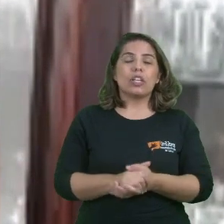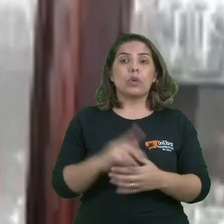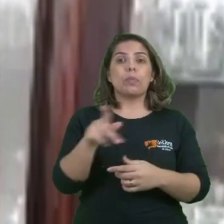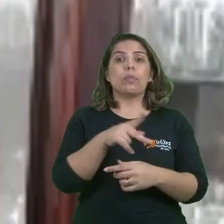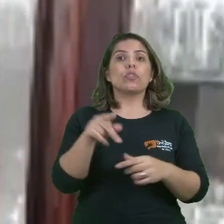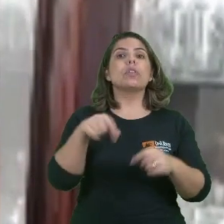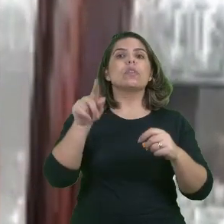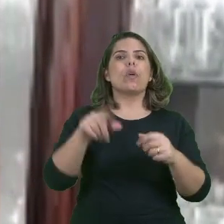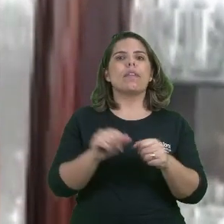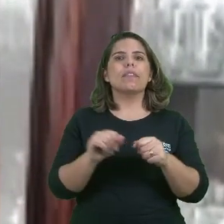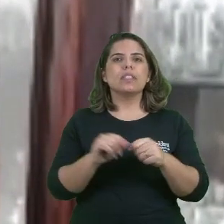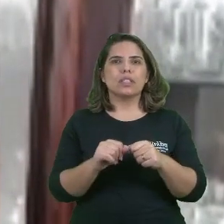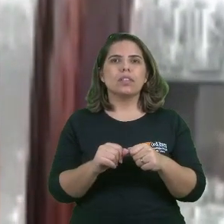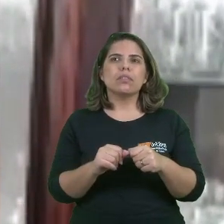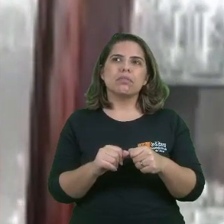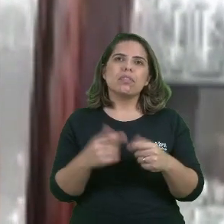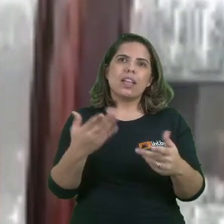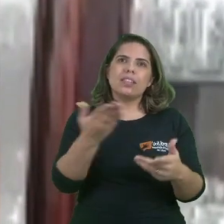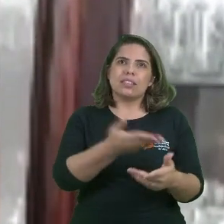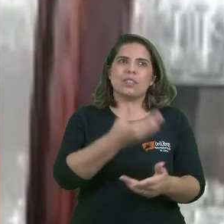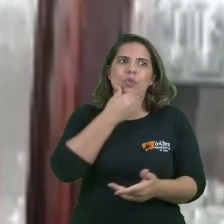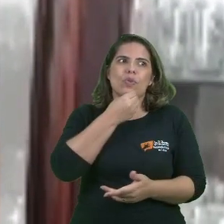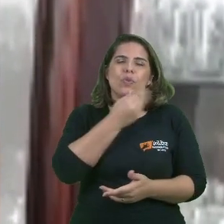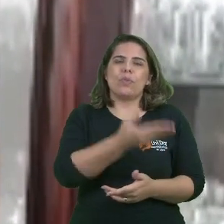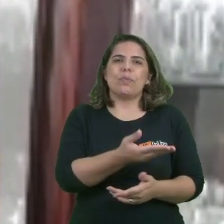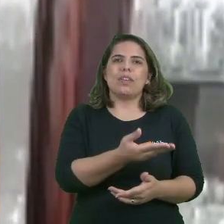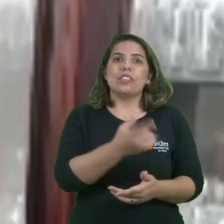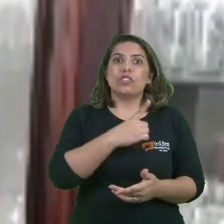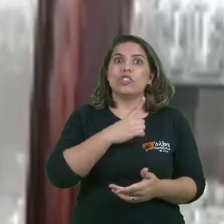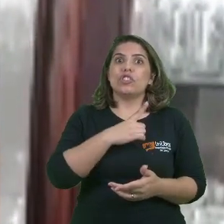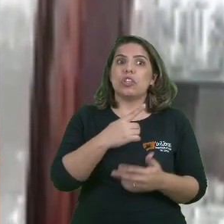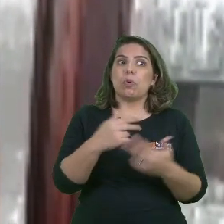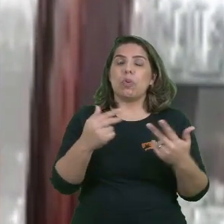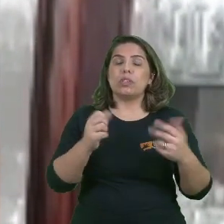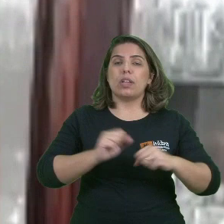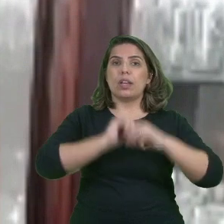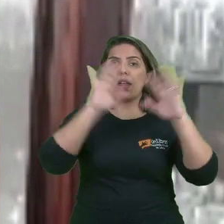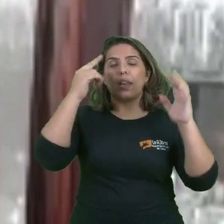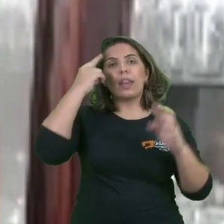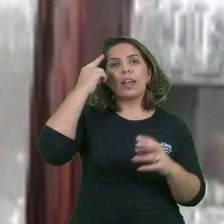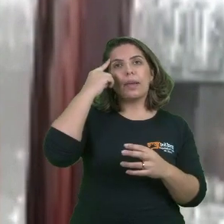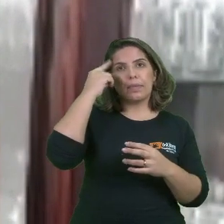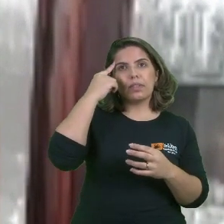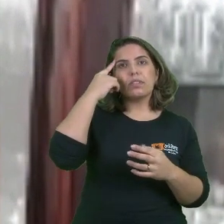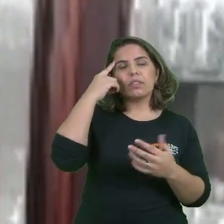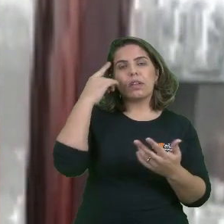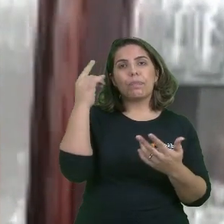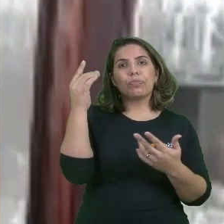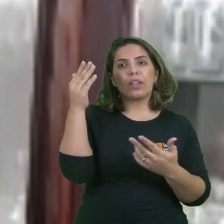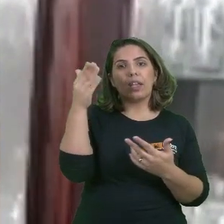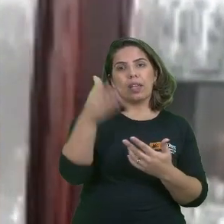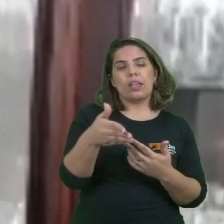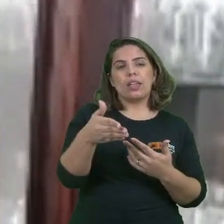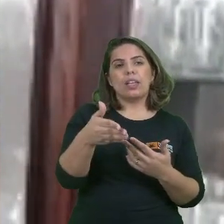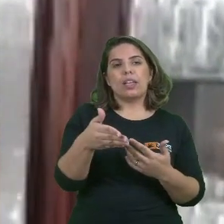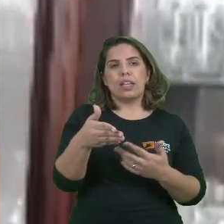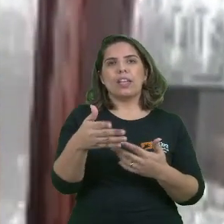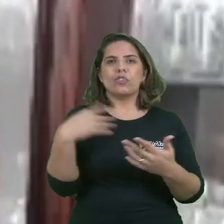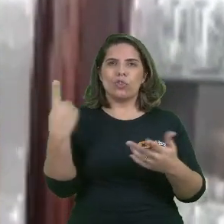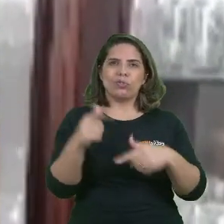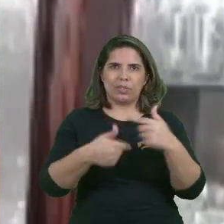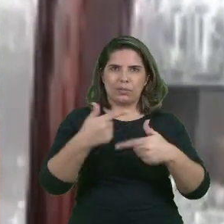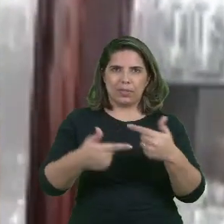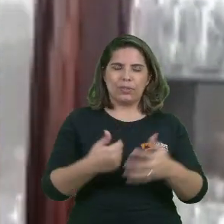tenho dúvida que esse senhor tinha alguma coisa Claro na cabeça em relação a este Conhece